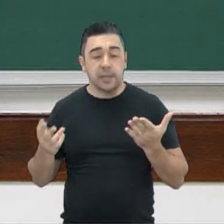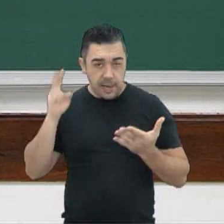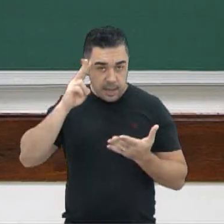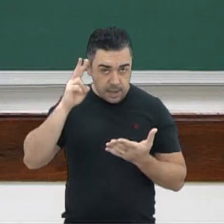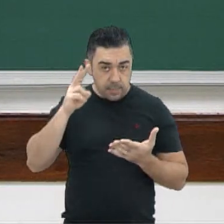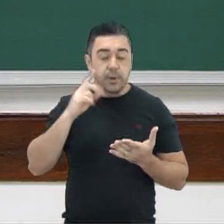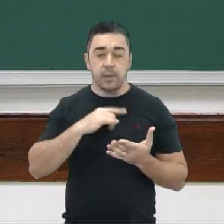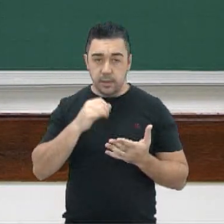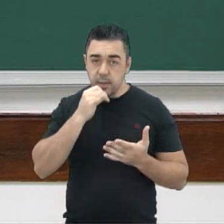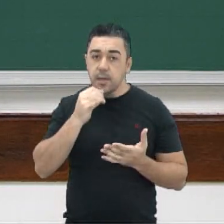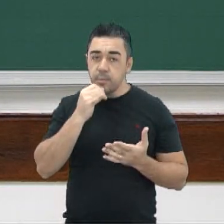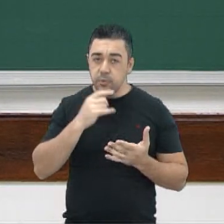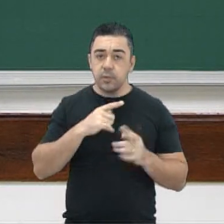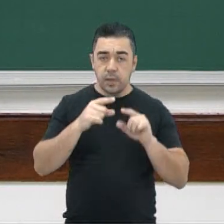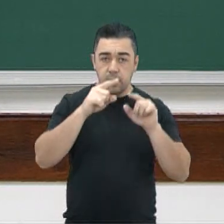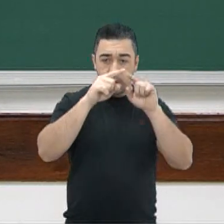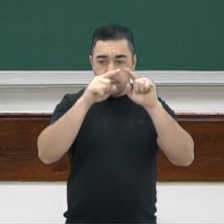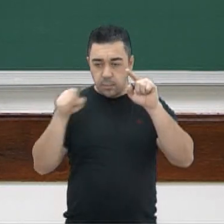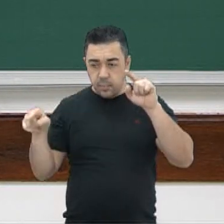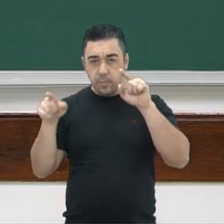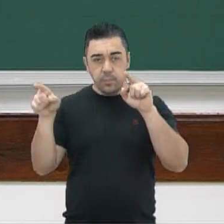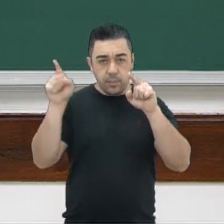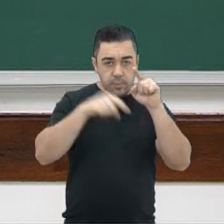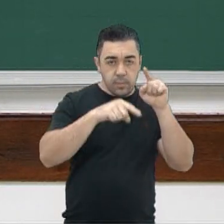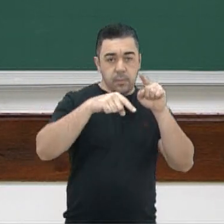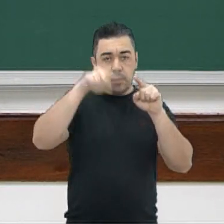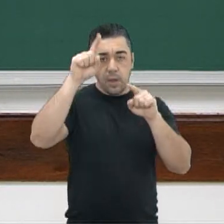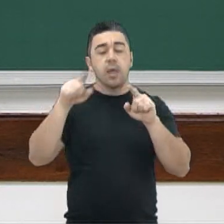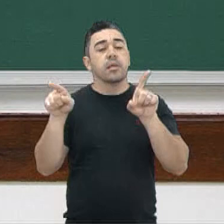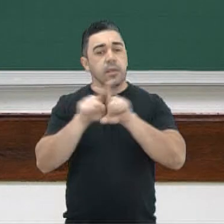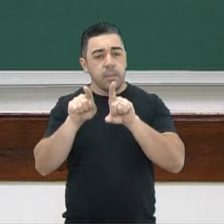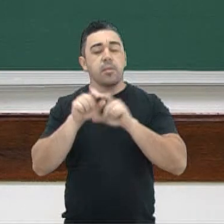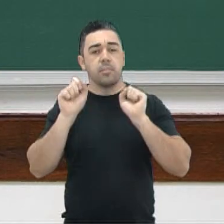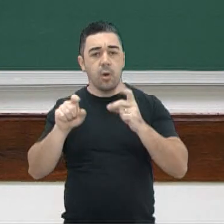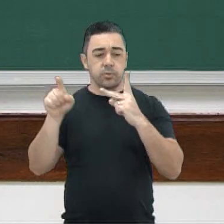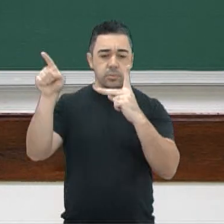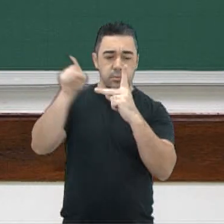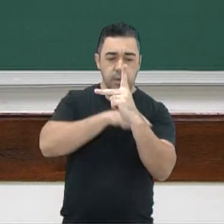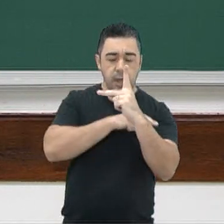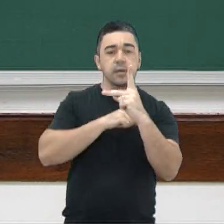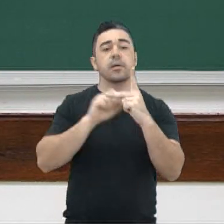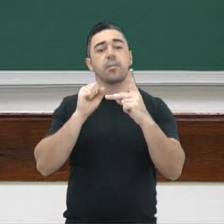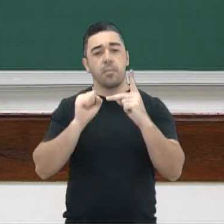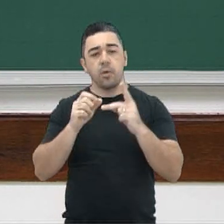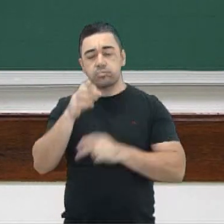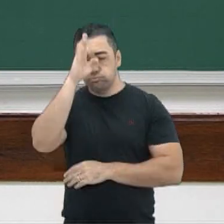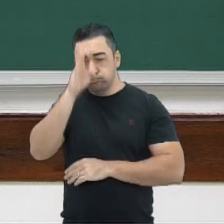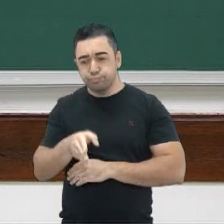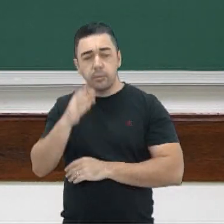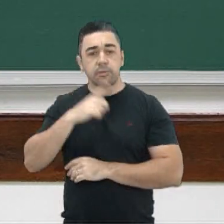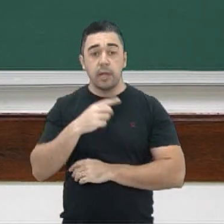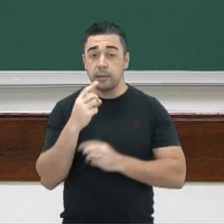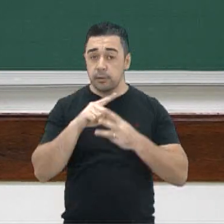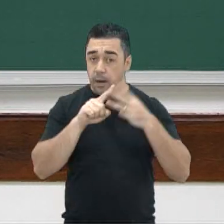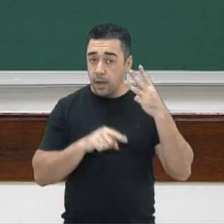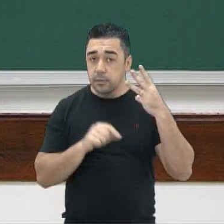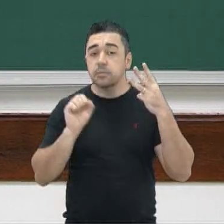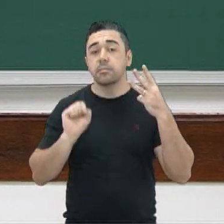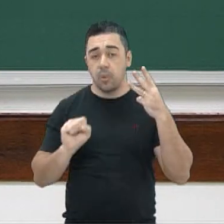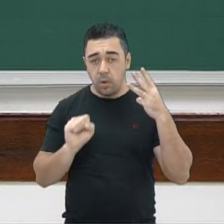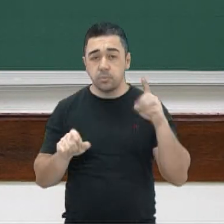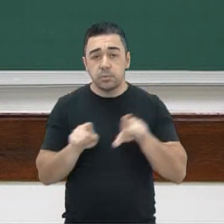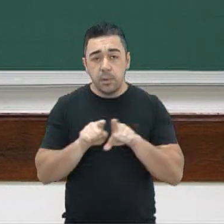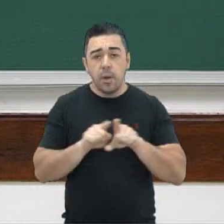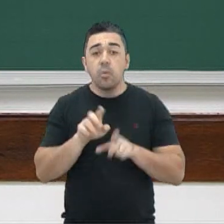que eu posso ter 3 alturas, eu posso ter 3 mediatriz, 3 bissetriz. Eu quero saber aqui qual o nome que